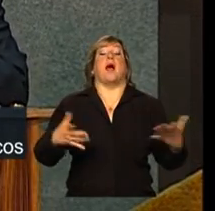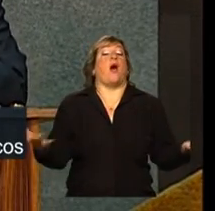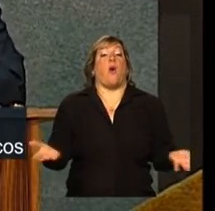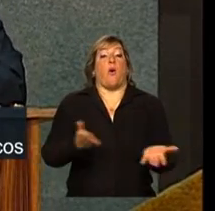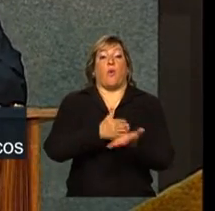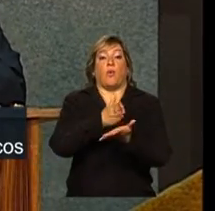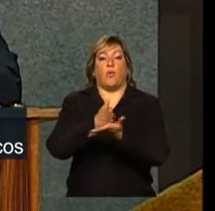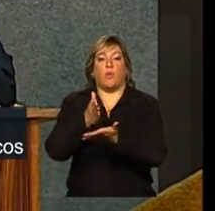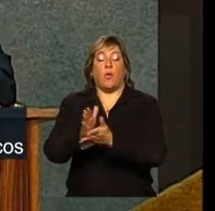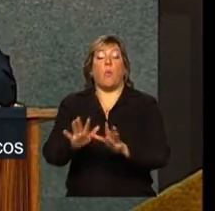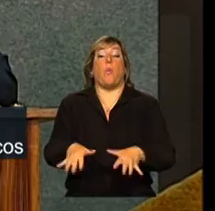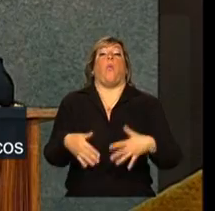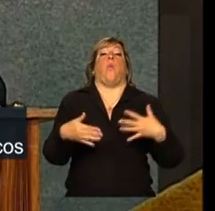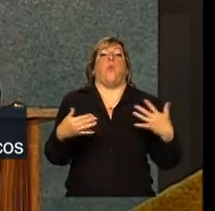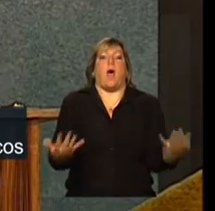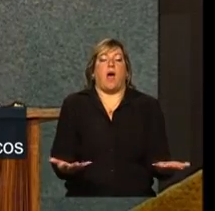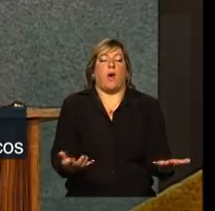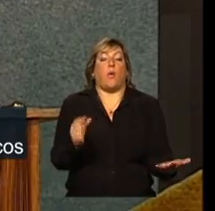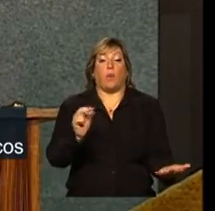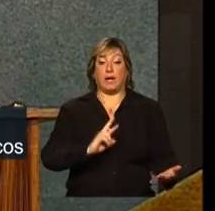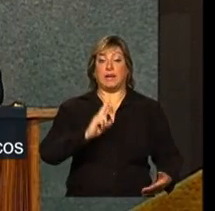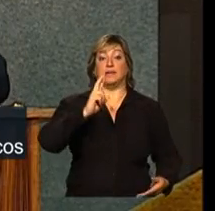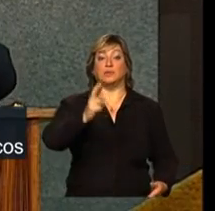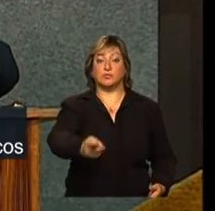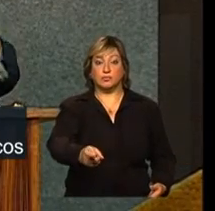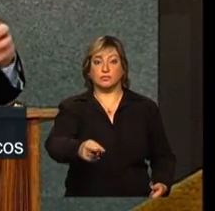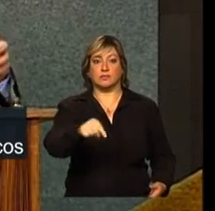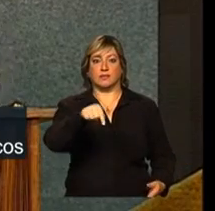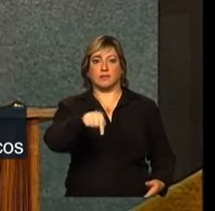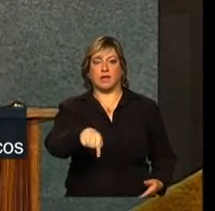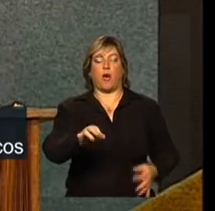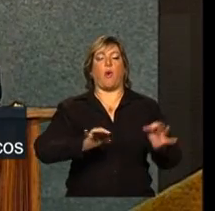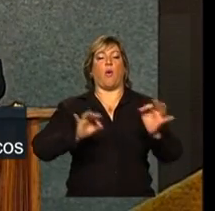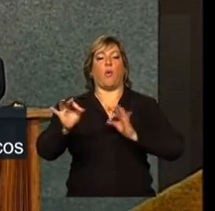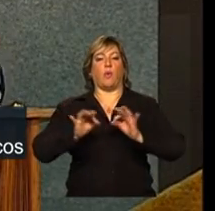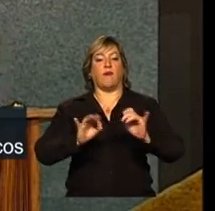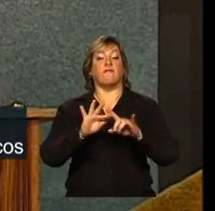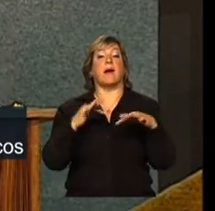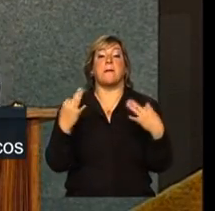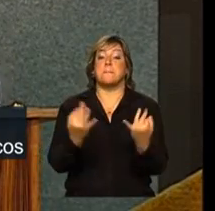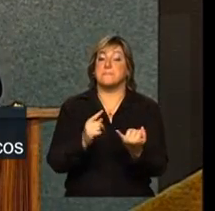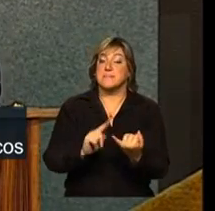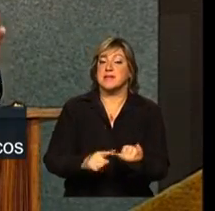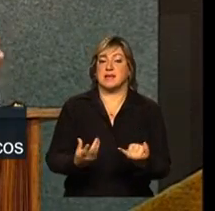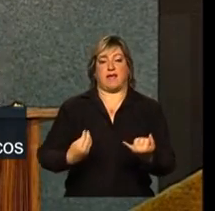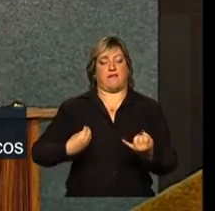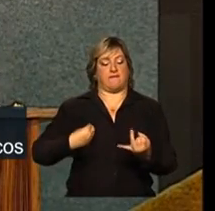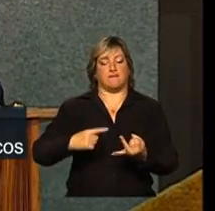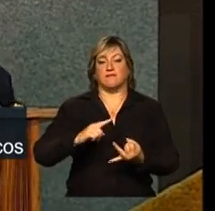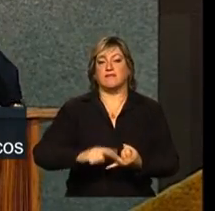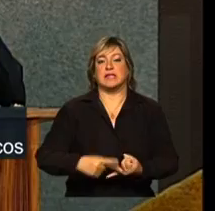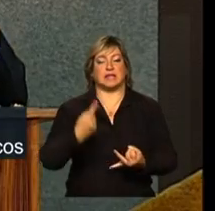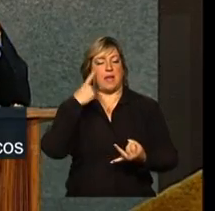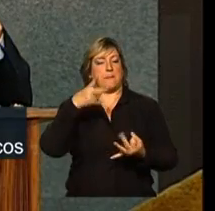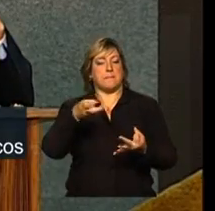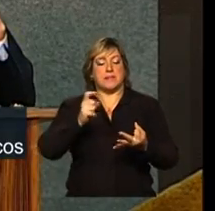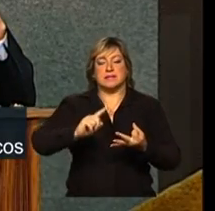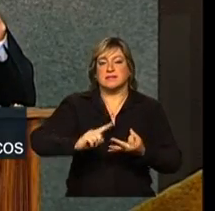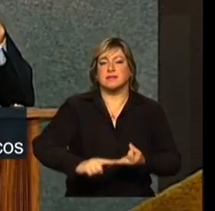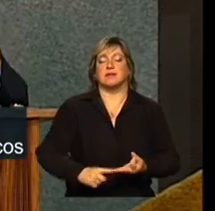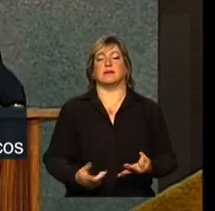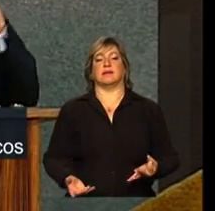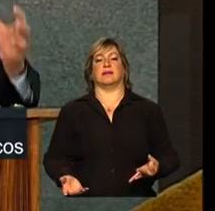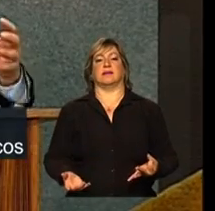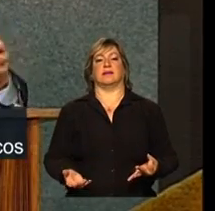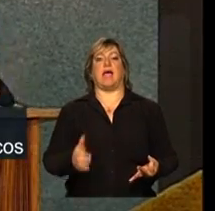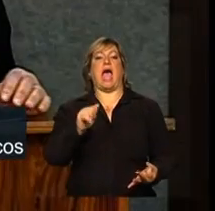indo, quais as consequências na organização familiar, na vida, na percepção,